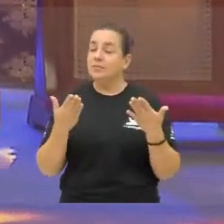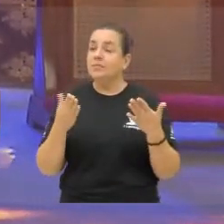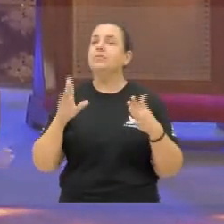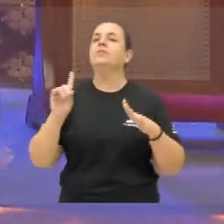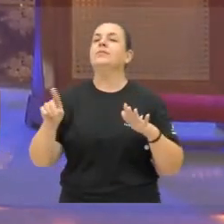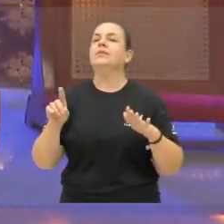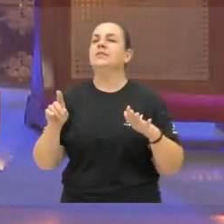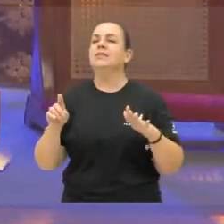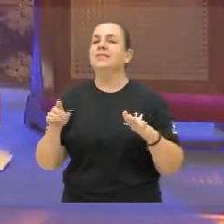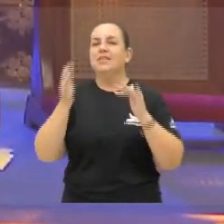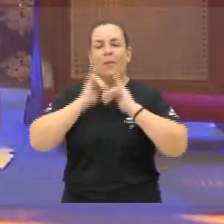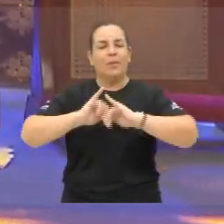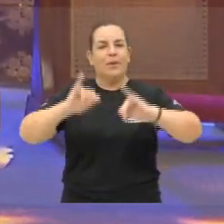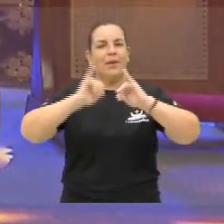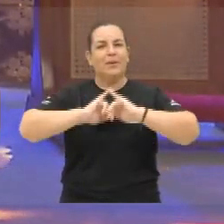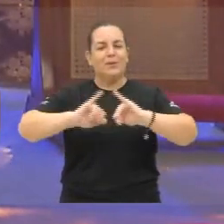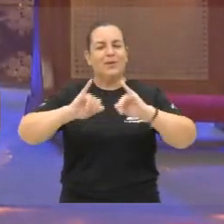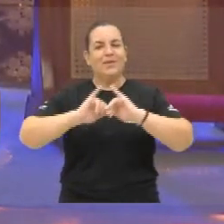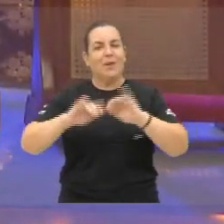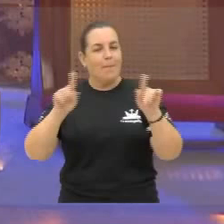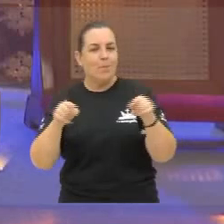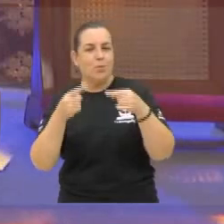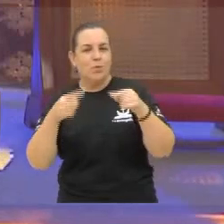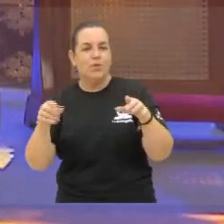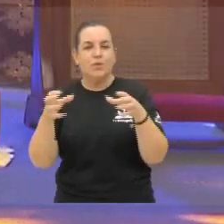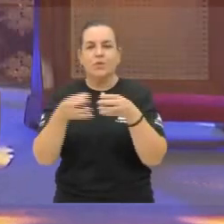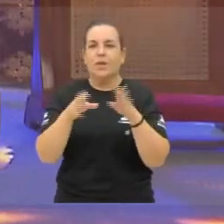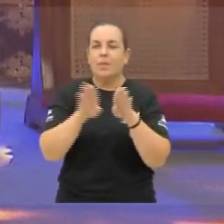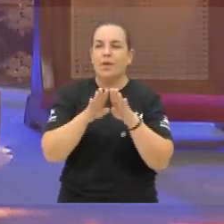são pregadores, são músicos como você,